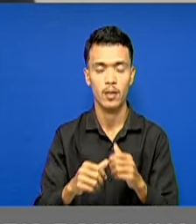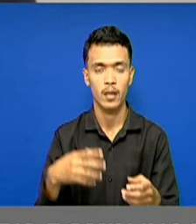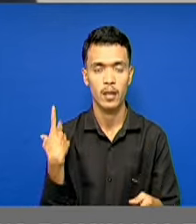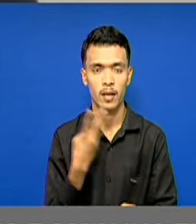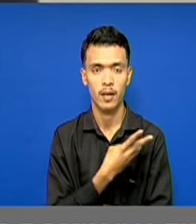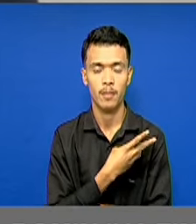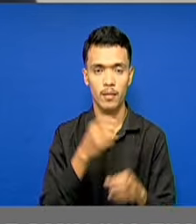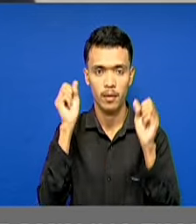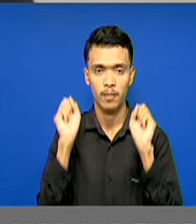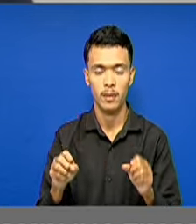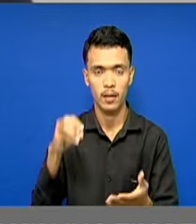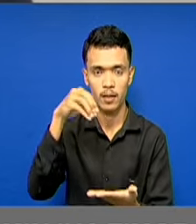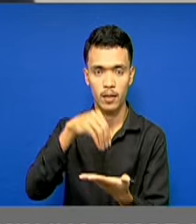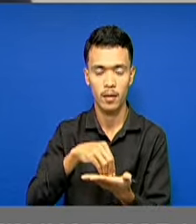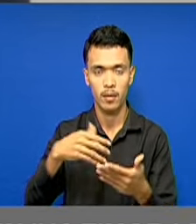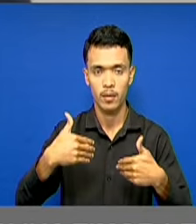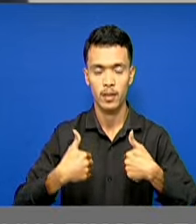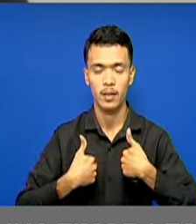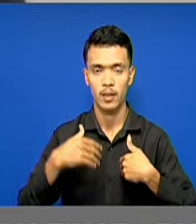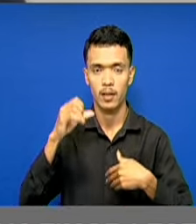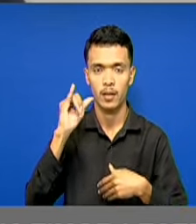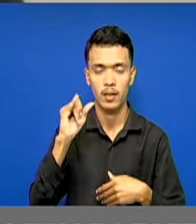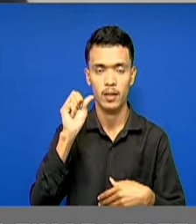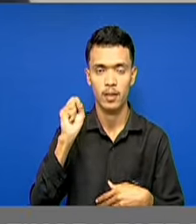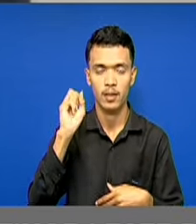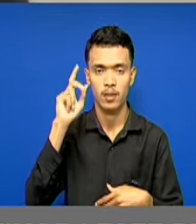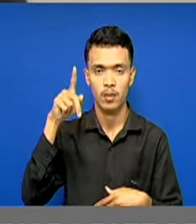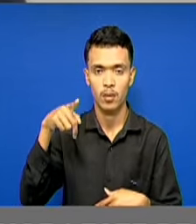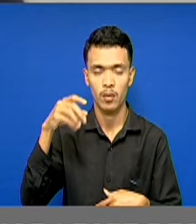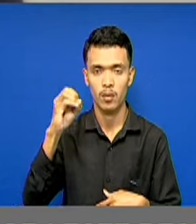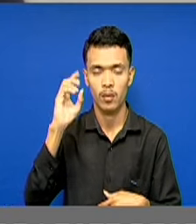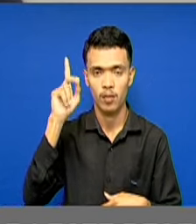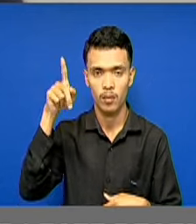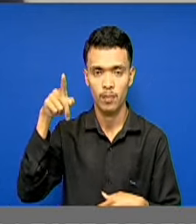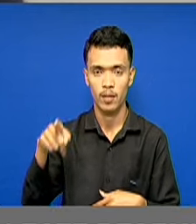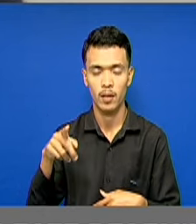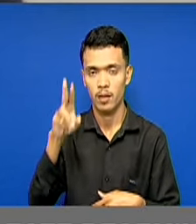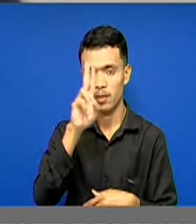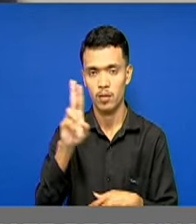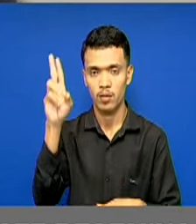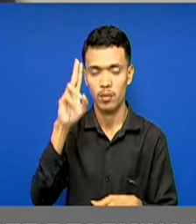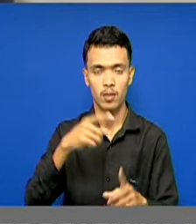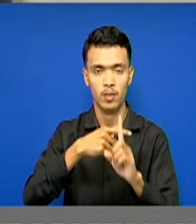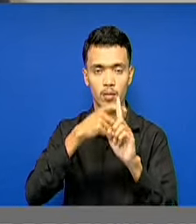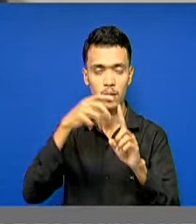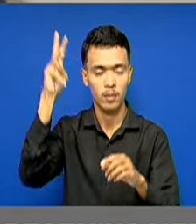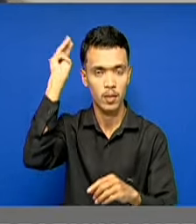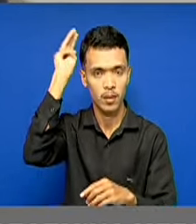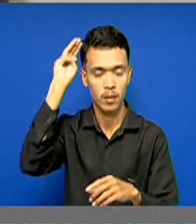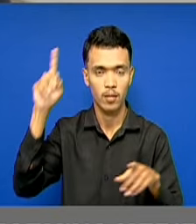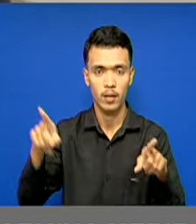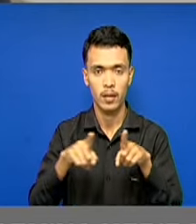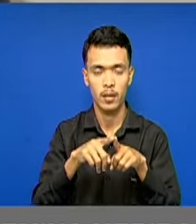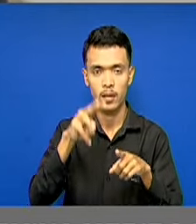minha bem incorpora ba SOP, na mesma que a minha desenvolve ela. SOP IDA, se usa o Ministério relevante, se é o